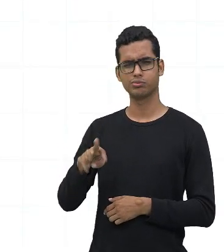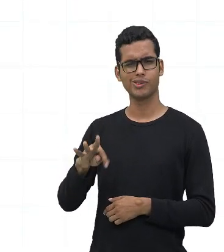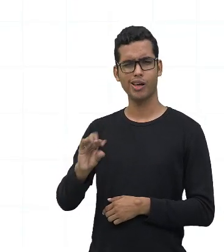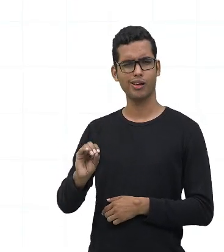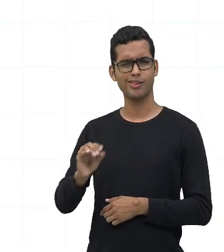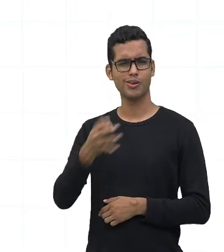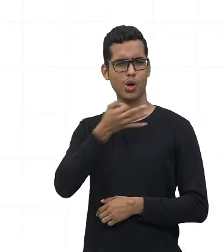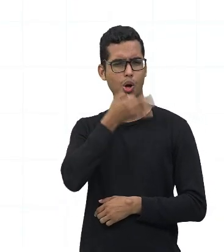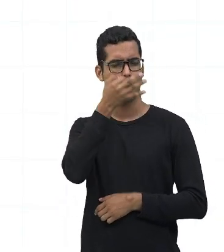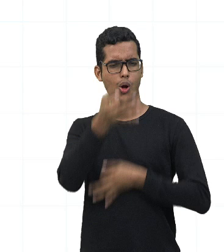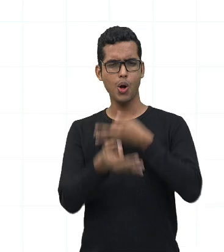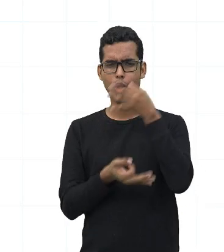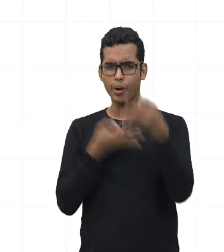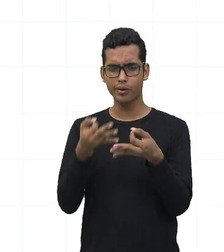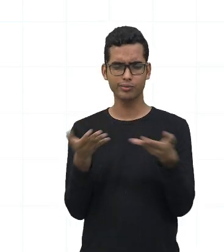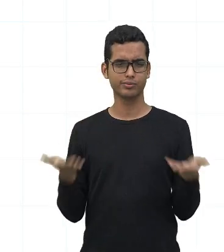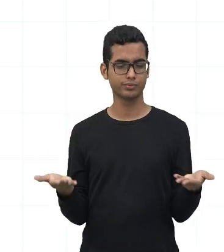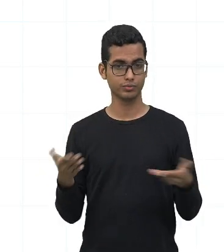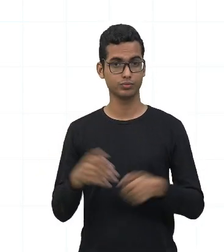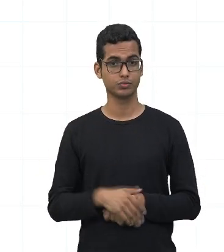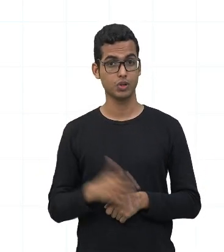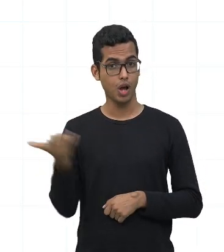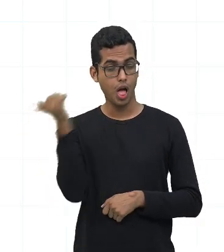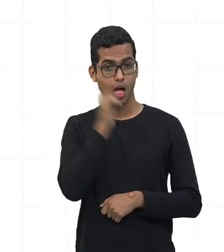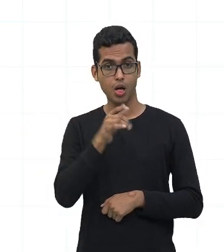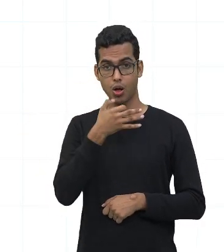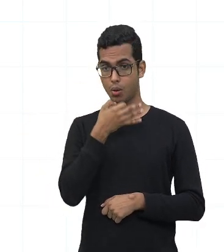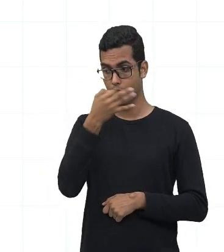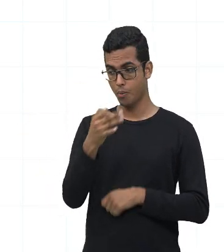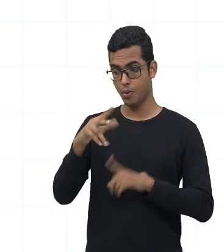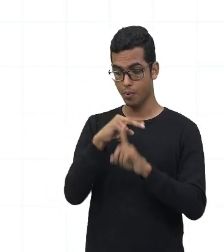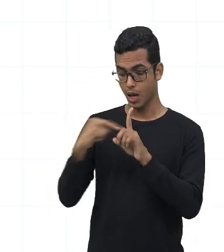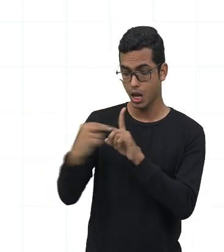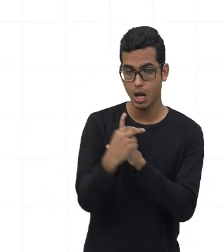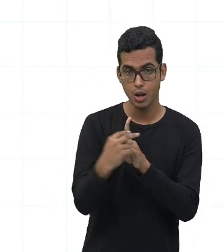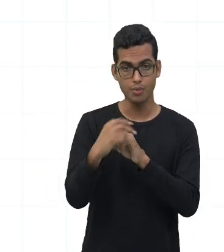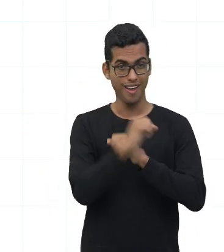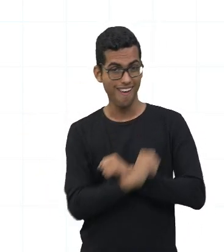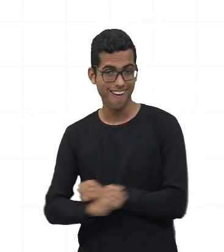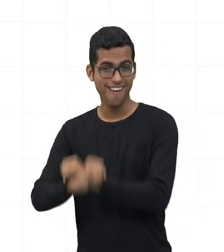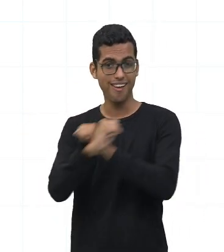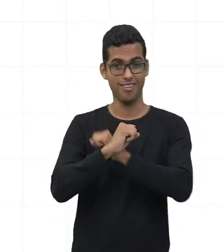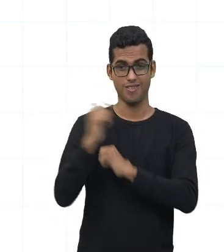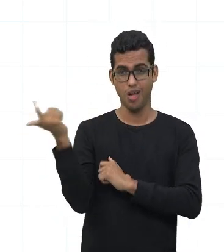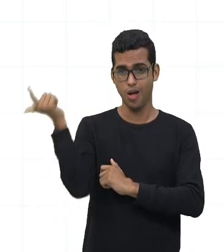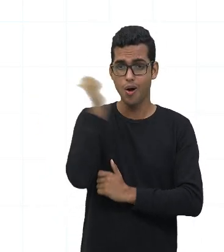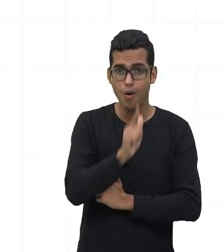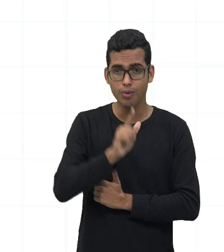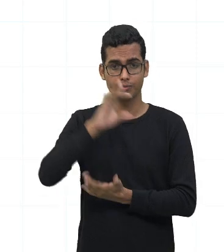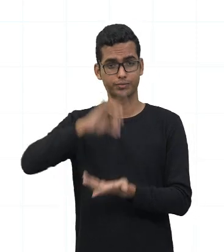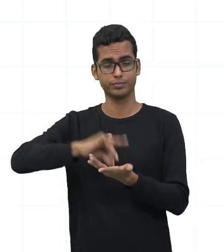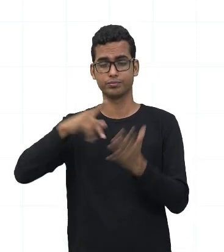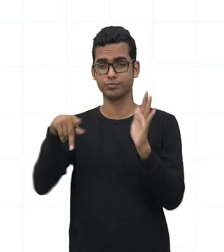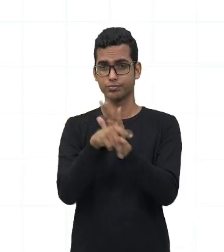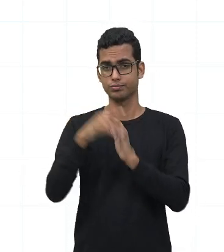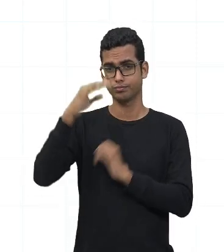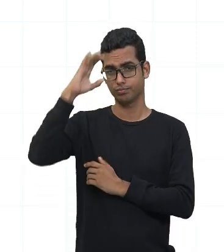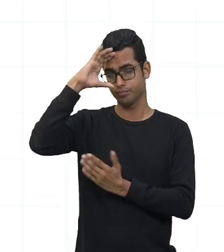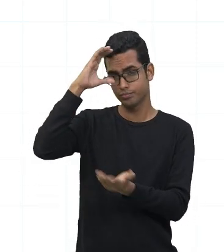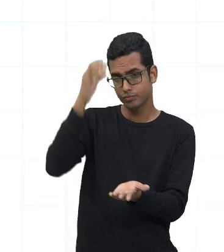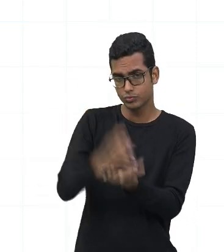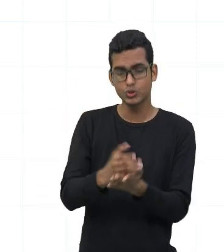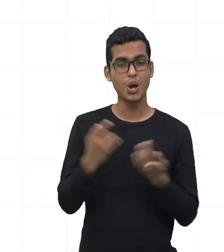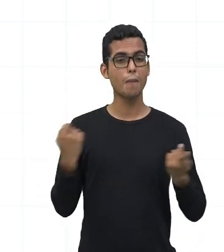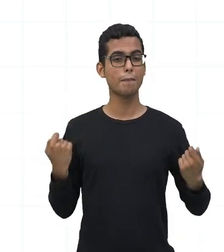Agora, para eu defender o meu ponto de vista, para eu defender a minha tese, eu preciso